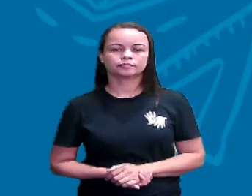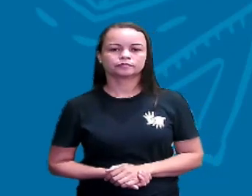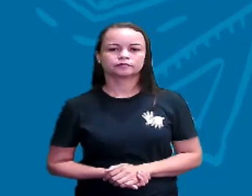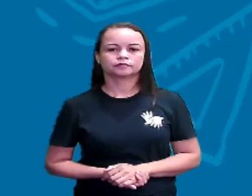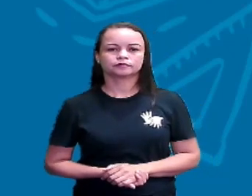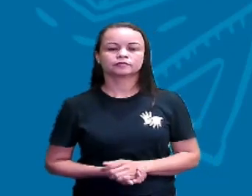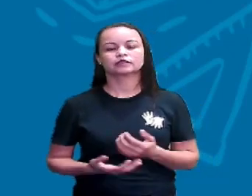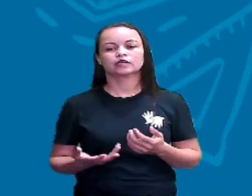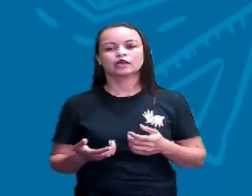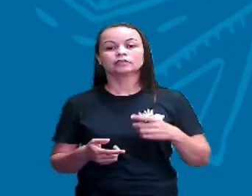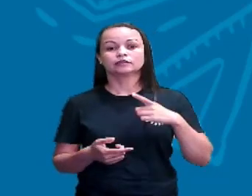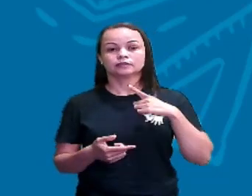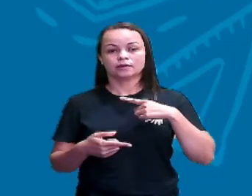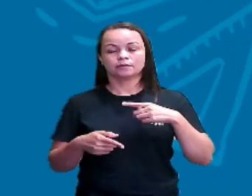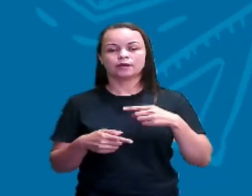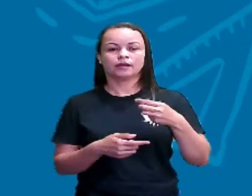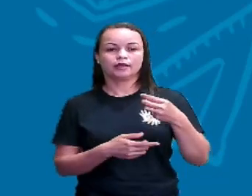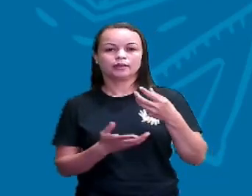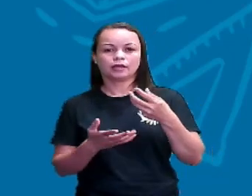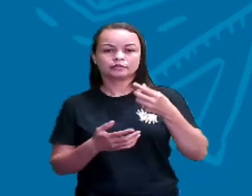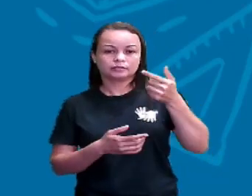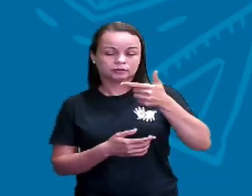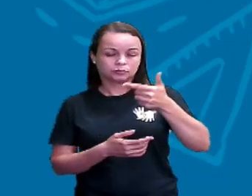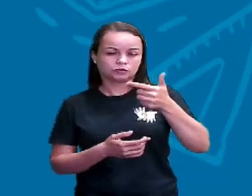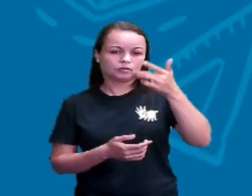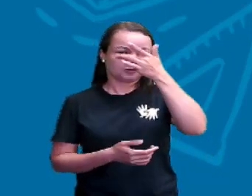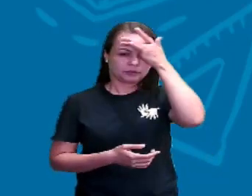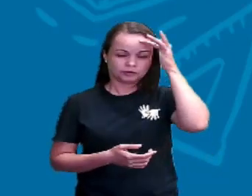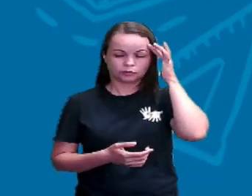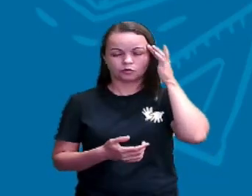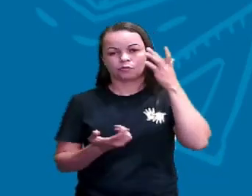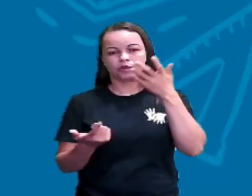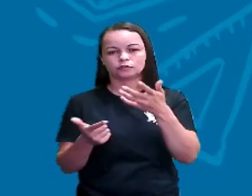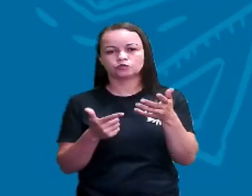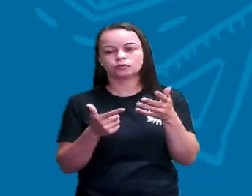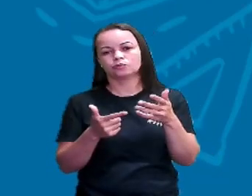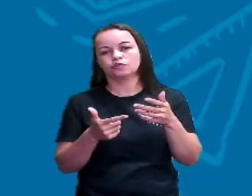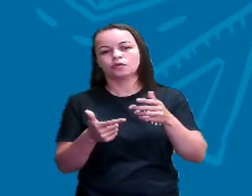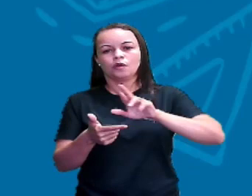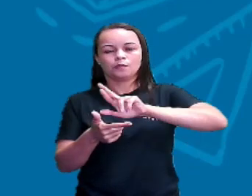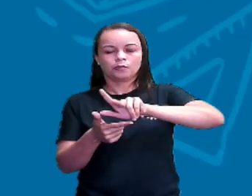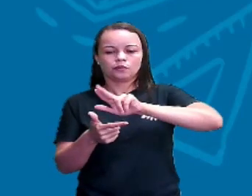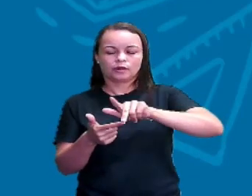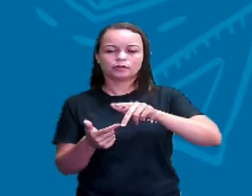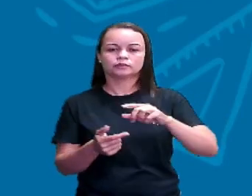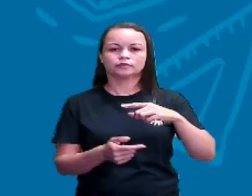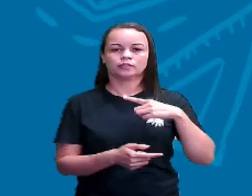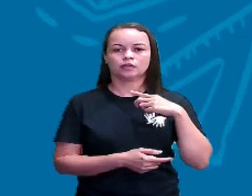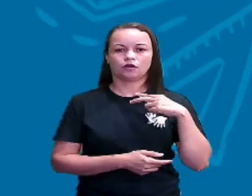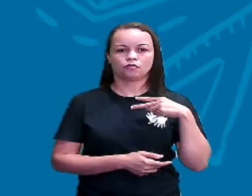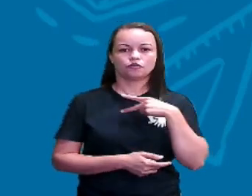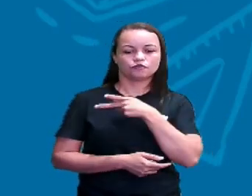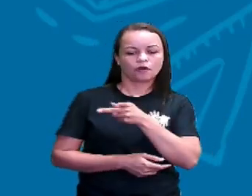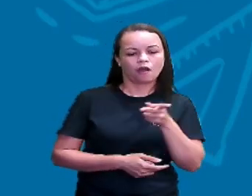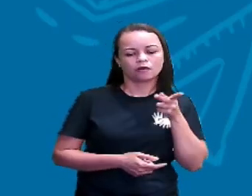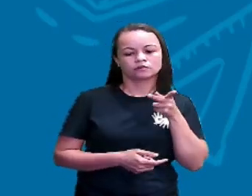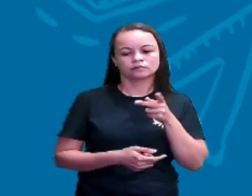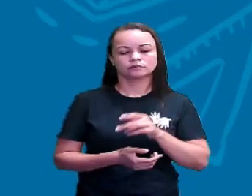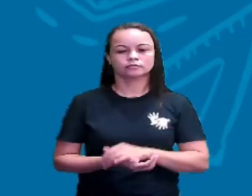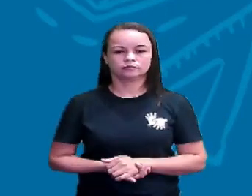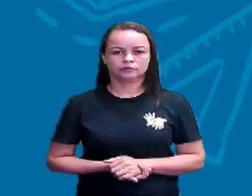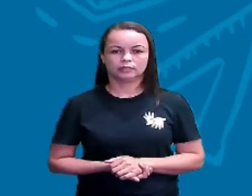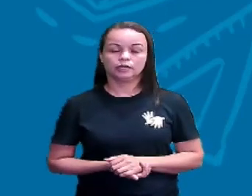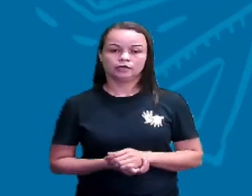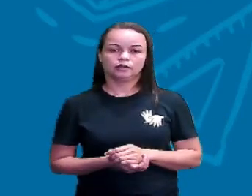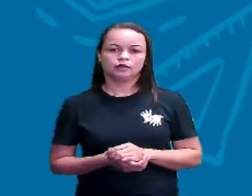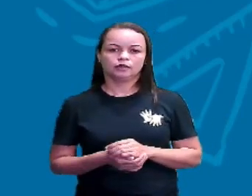Vosotros e vosotras, que é a segunda pessoa do plural, seria o nosso vós. E